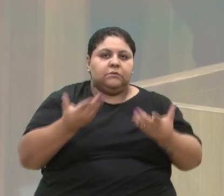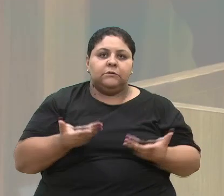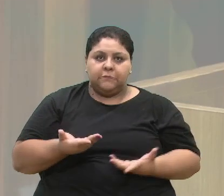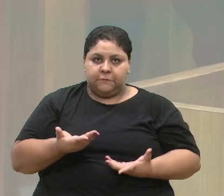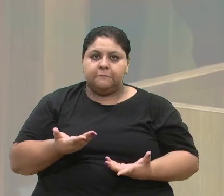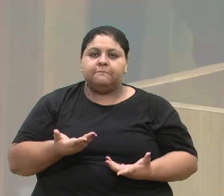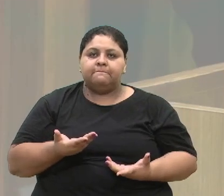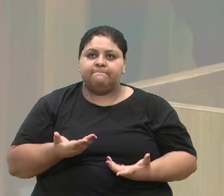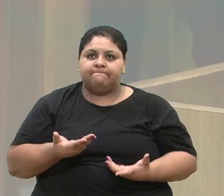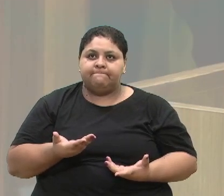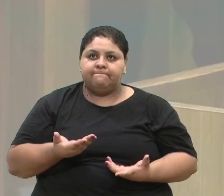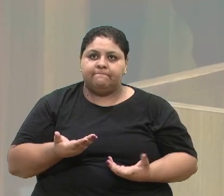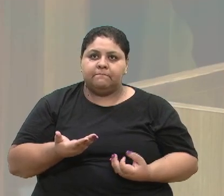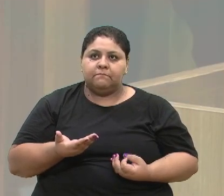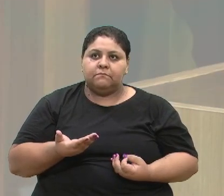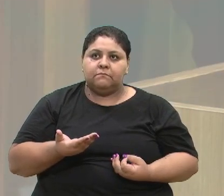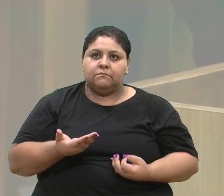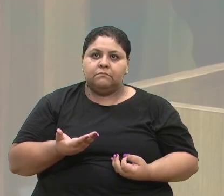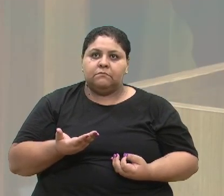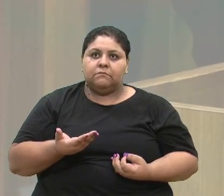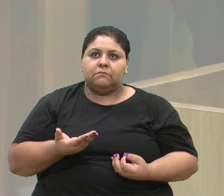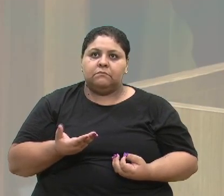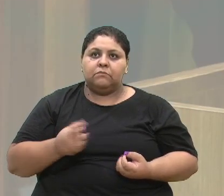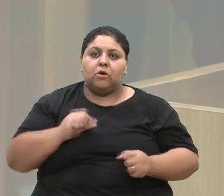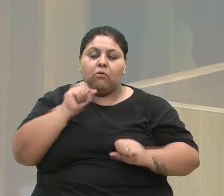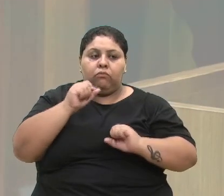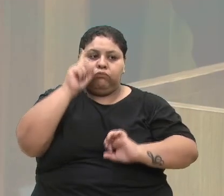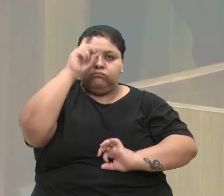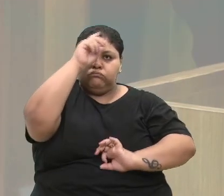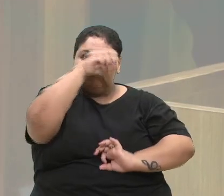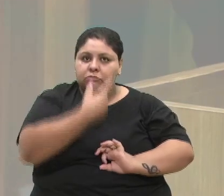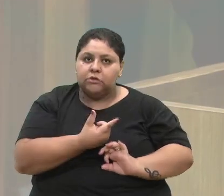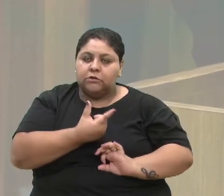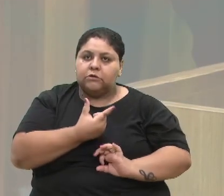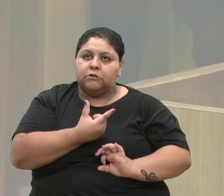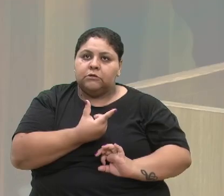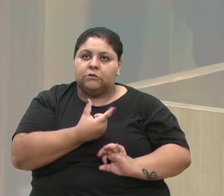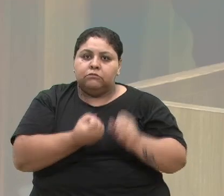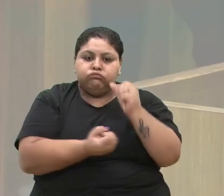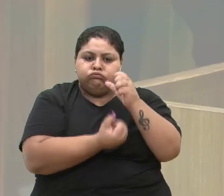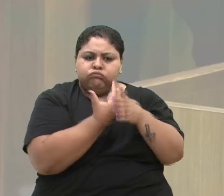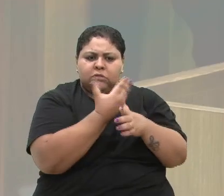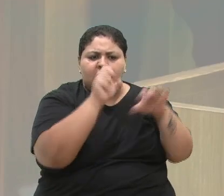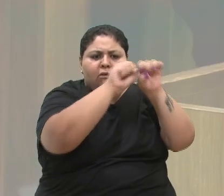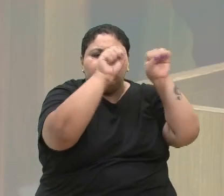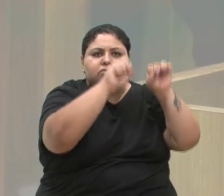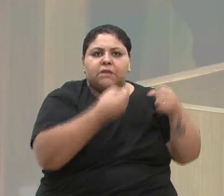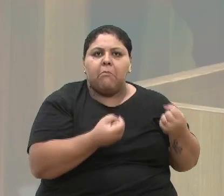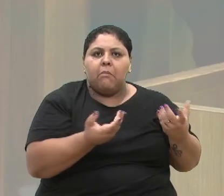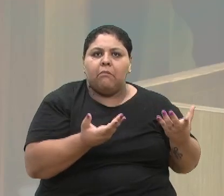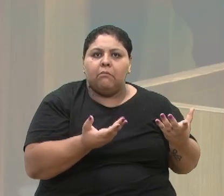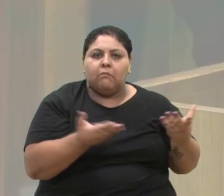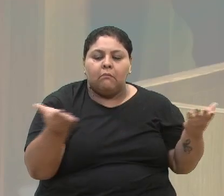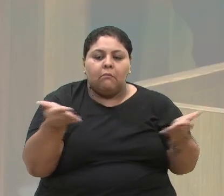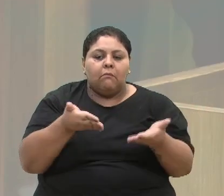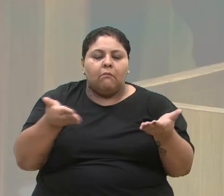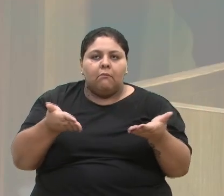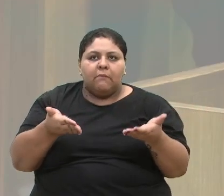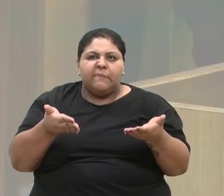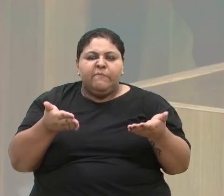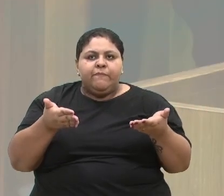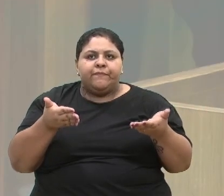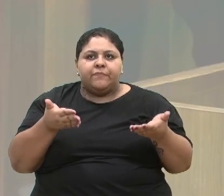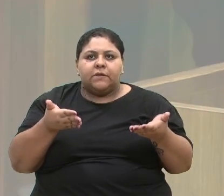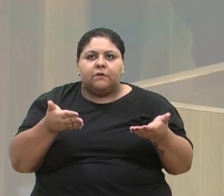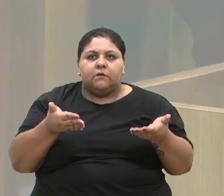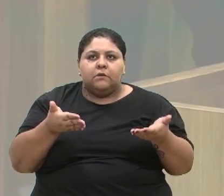faltando. Qual é a dificuldade de se criar esse tipo de sistema? Hoje,